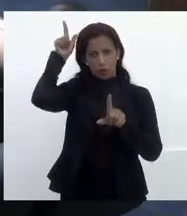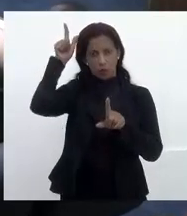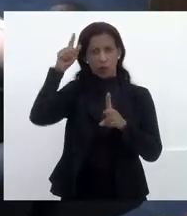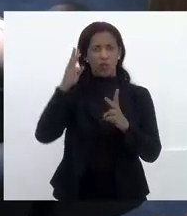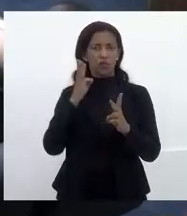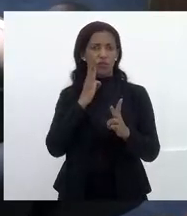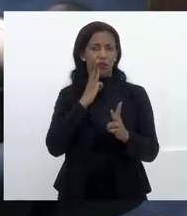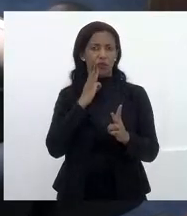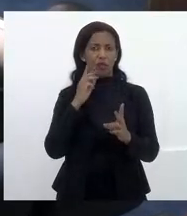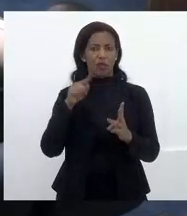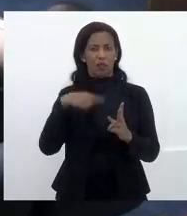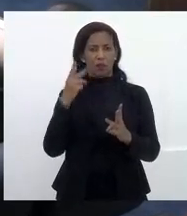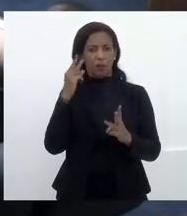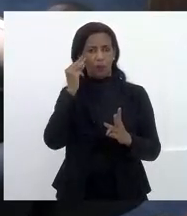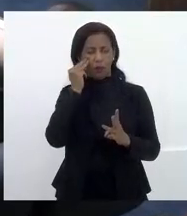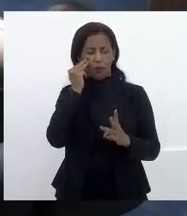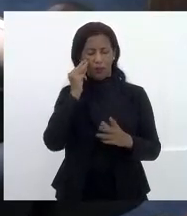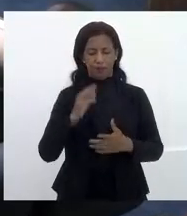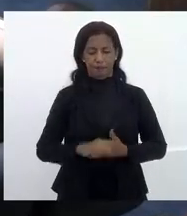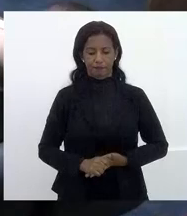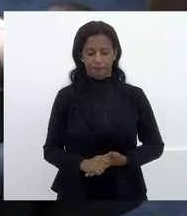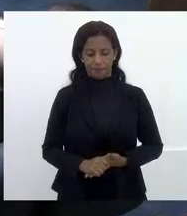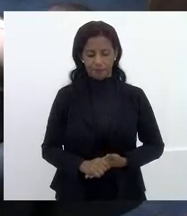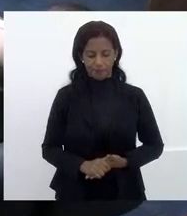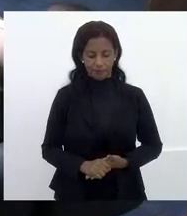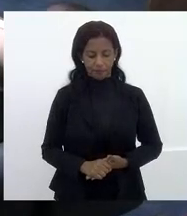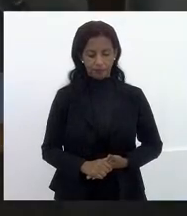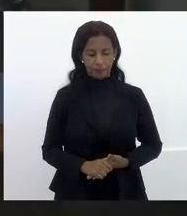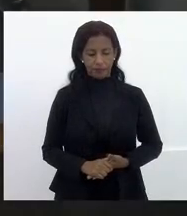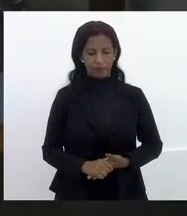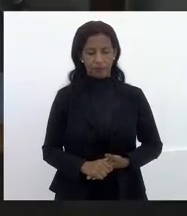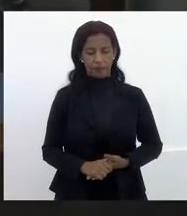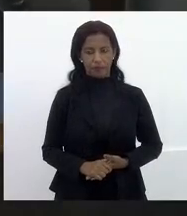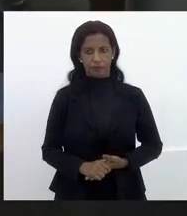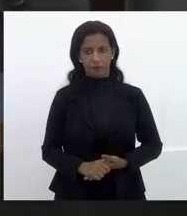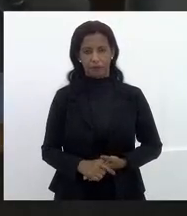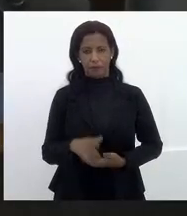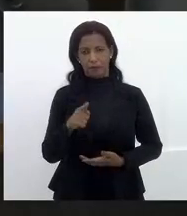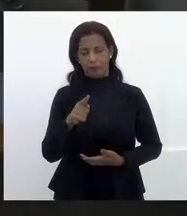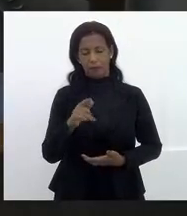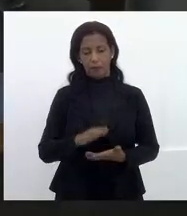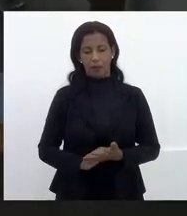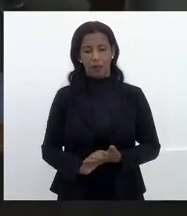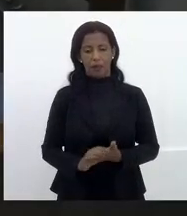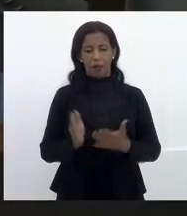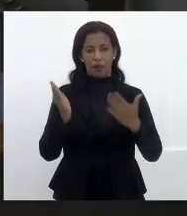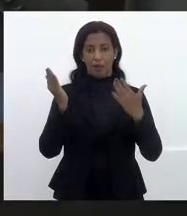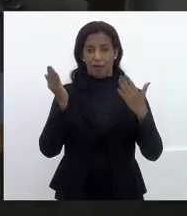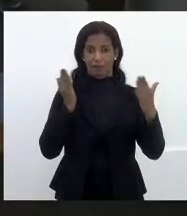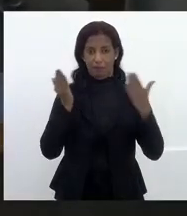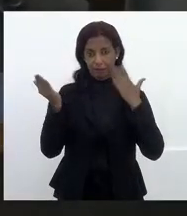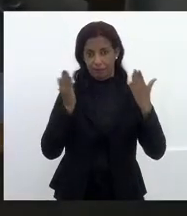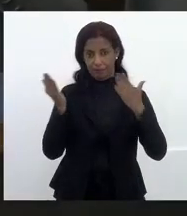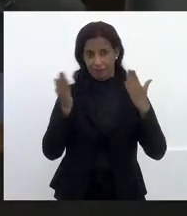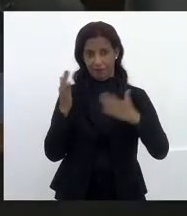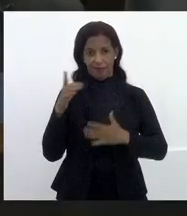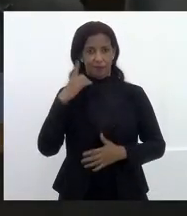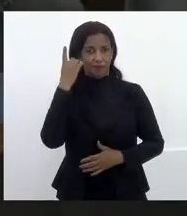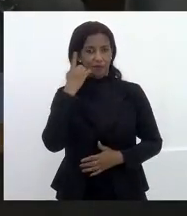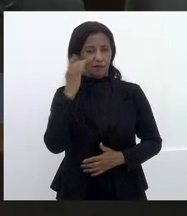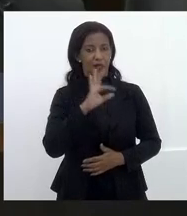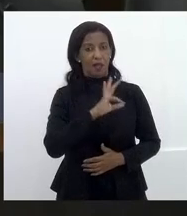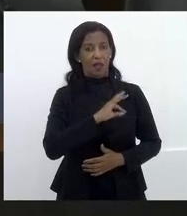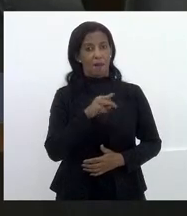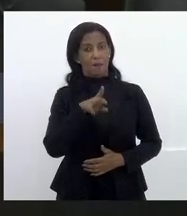Mônica oi olha só e em relação a fala da nossa